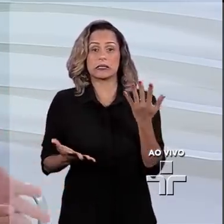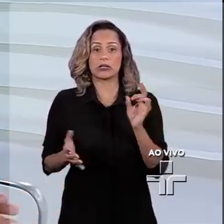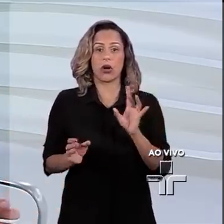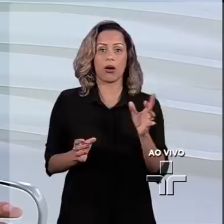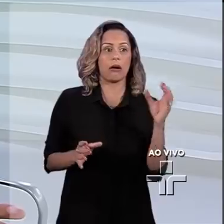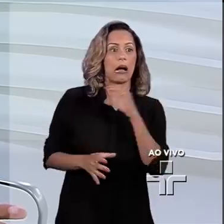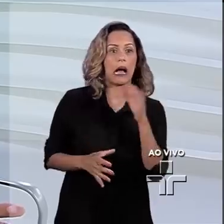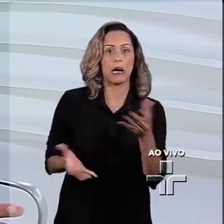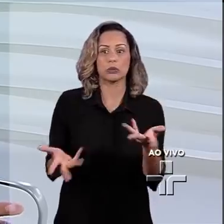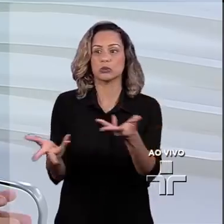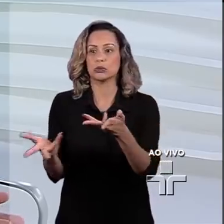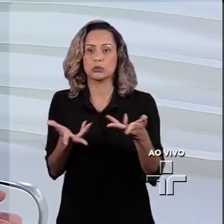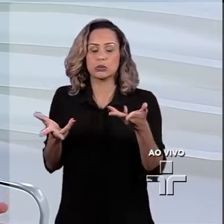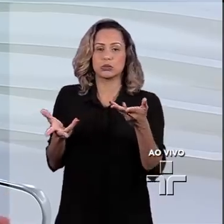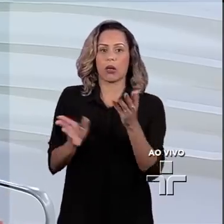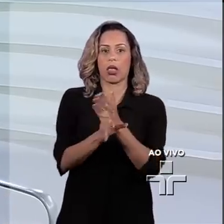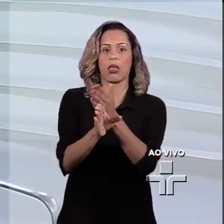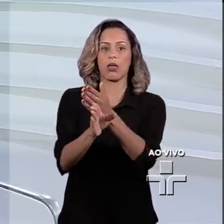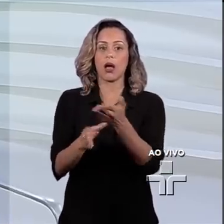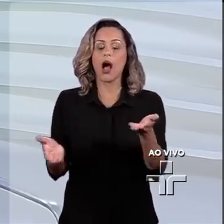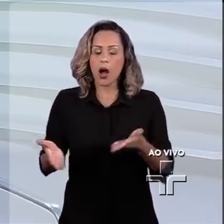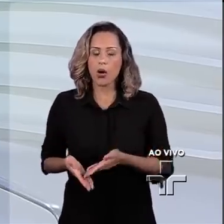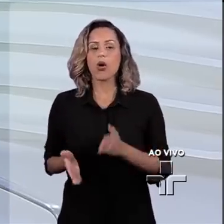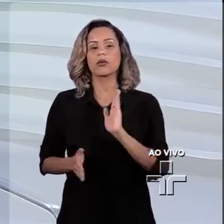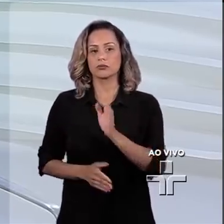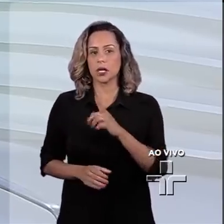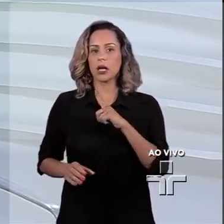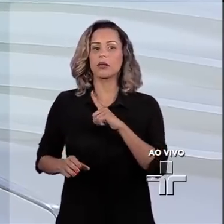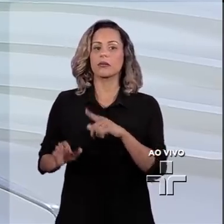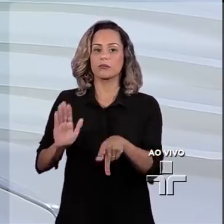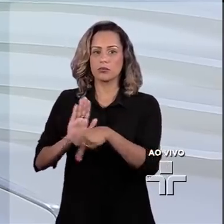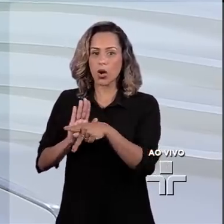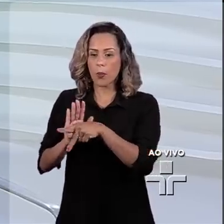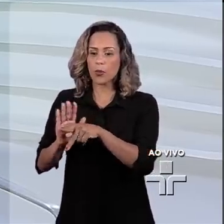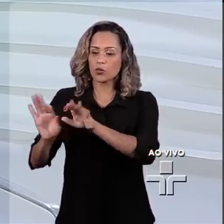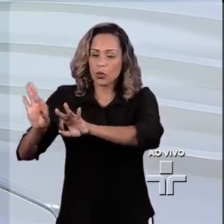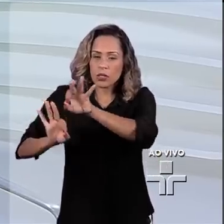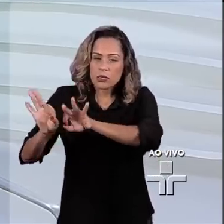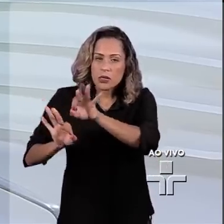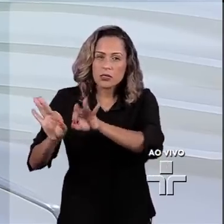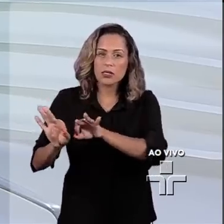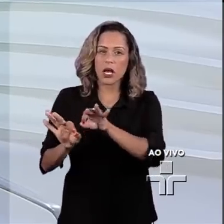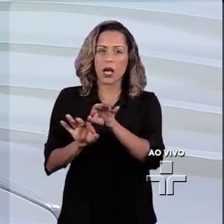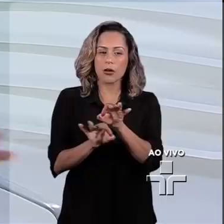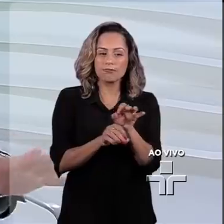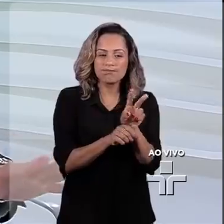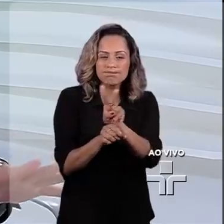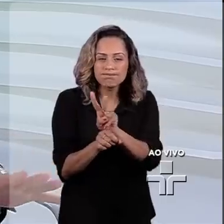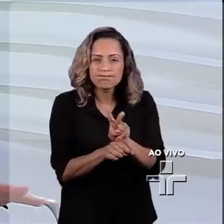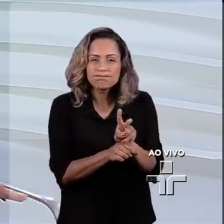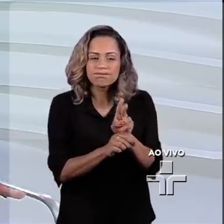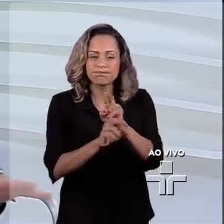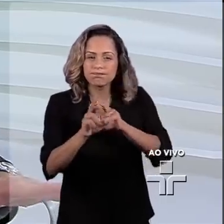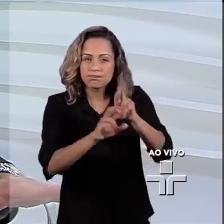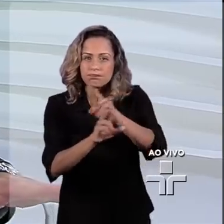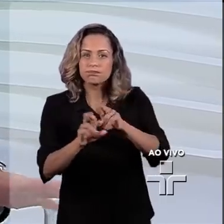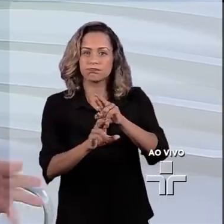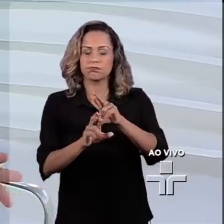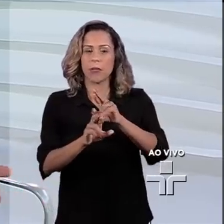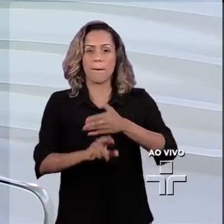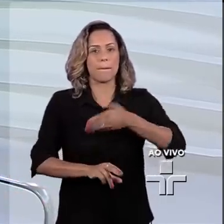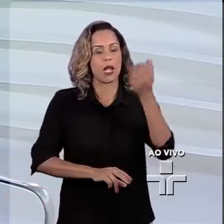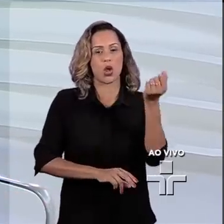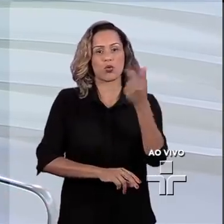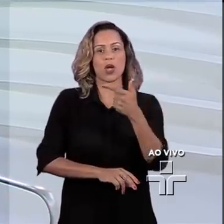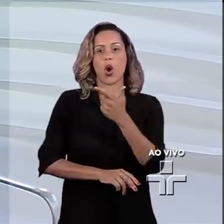fazia. Agora a gente tem um sistema de monitoramento da zeladoria na cidade de São Paulo que qualquer outra grande cidade não tem.